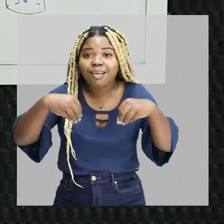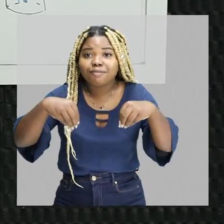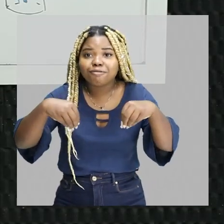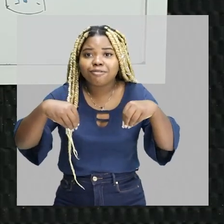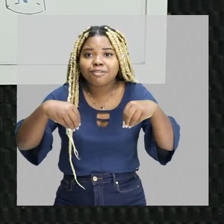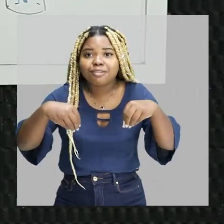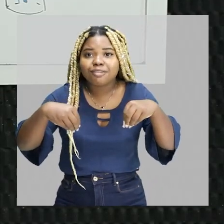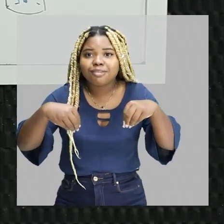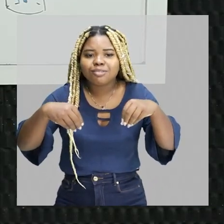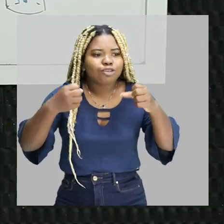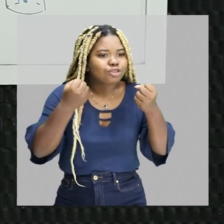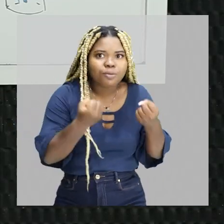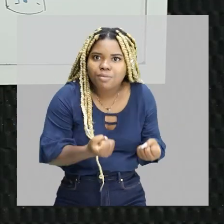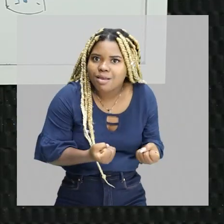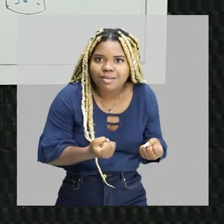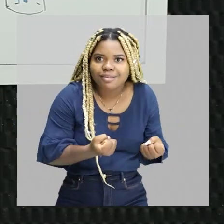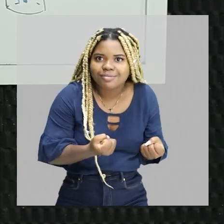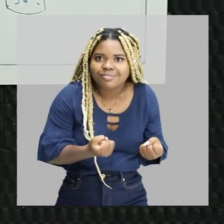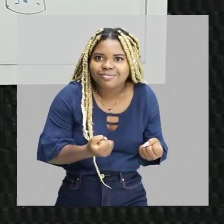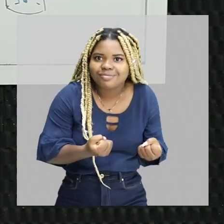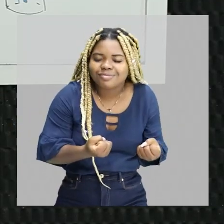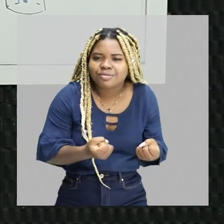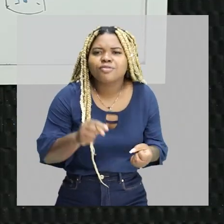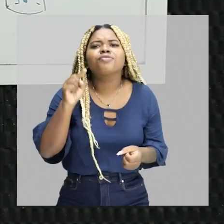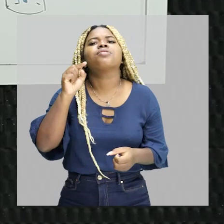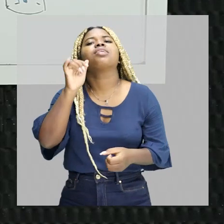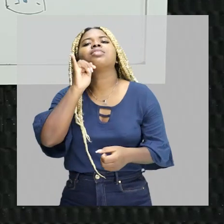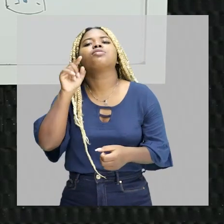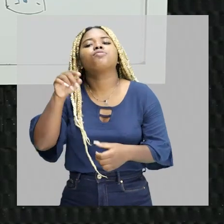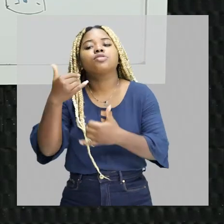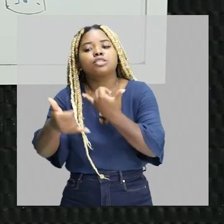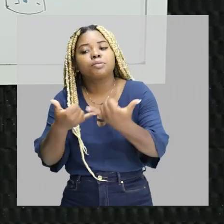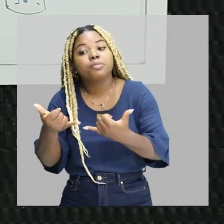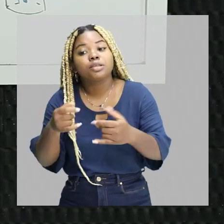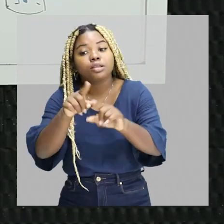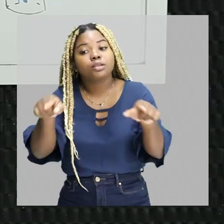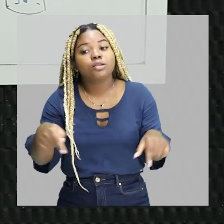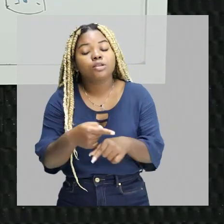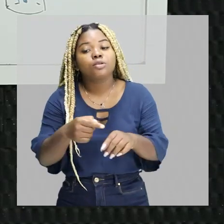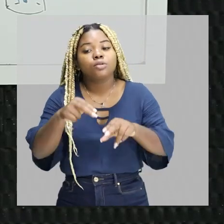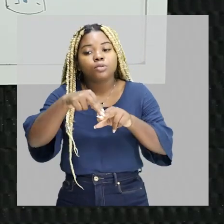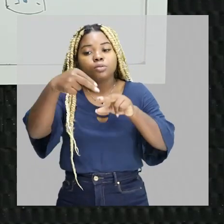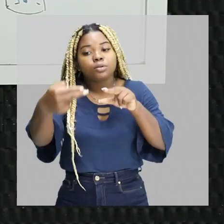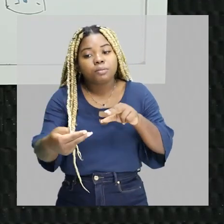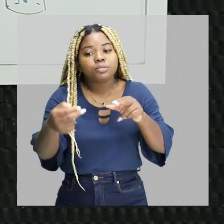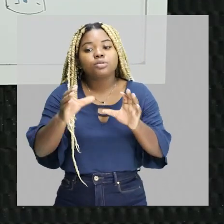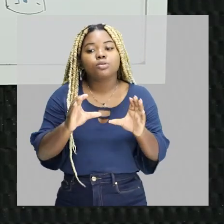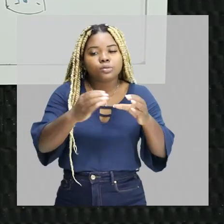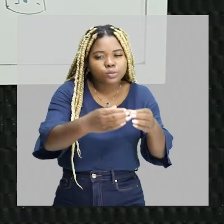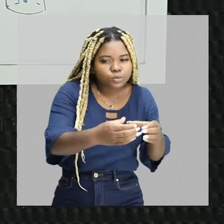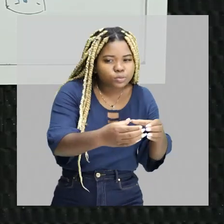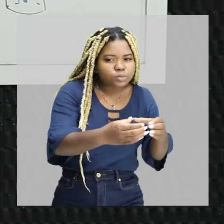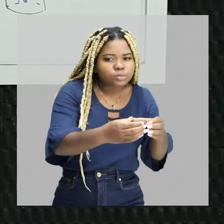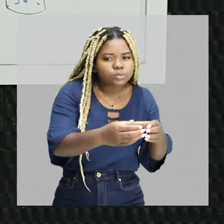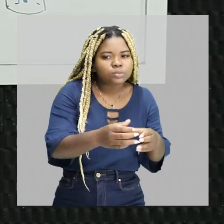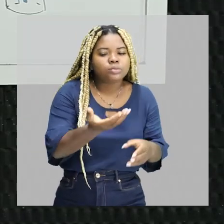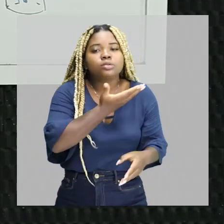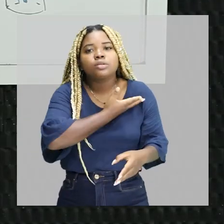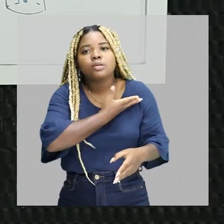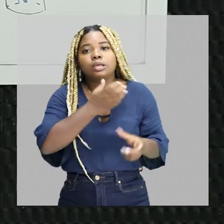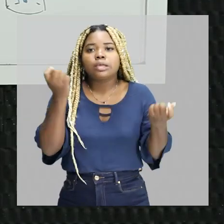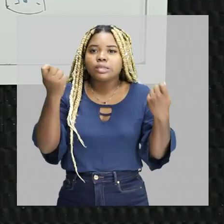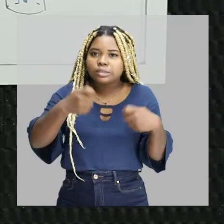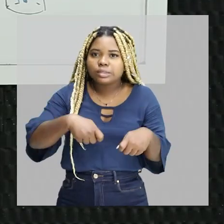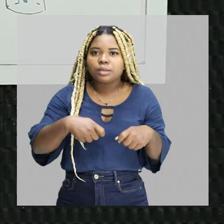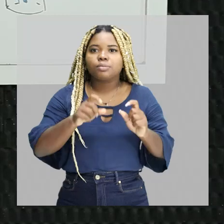Certo? Você está brincando na piscina aí com um grupo de amigos, né? E você consegue carregar